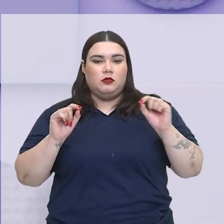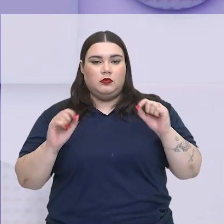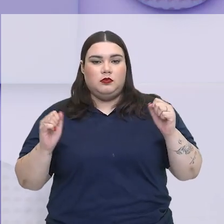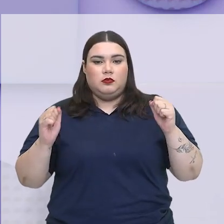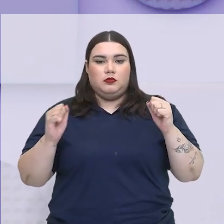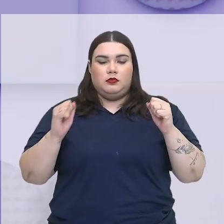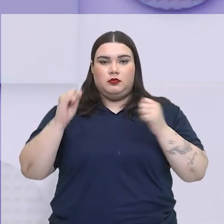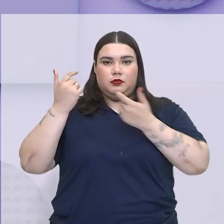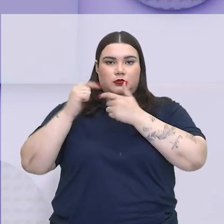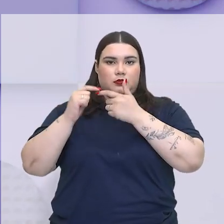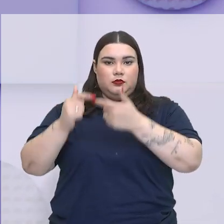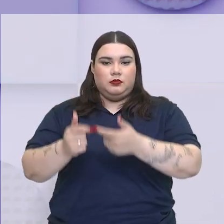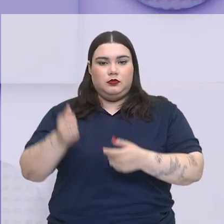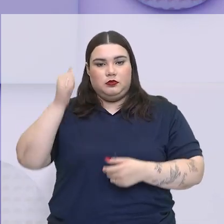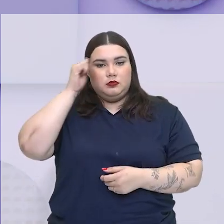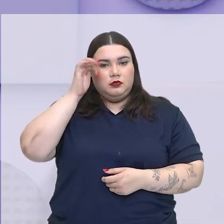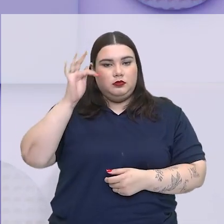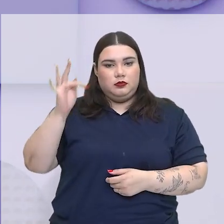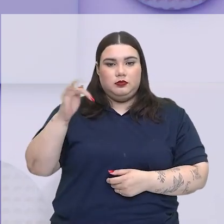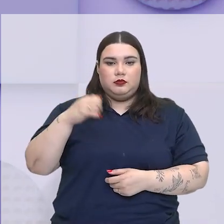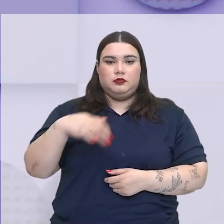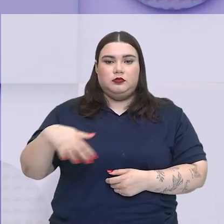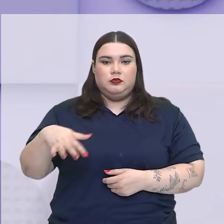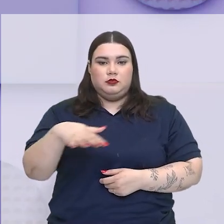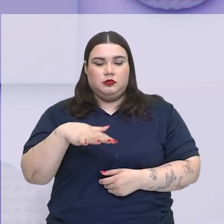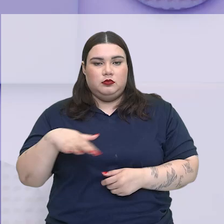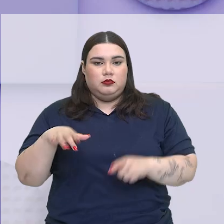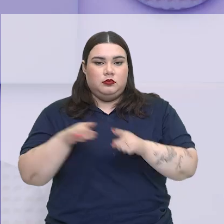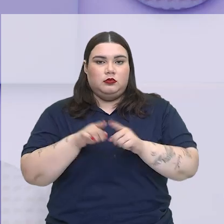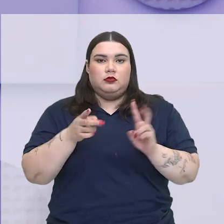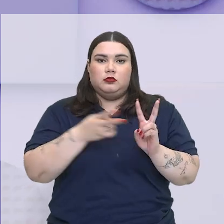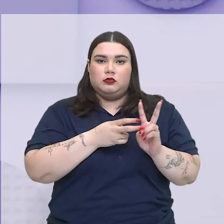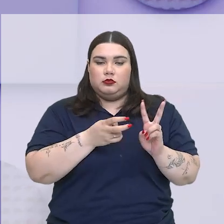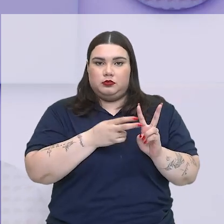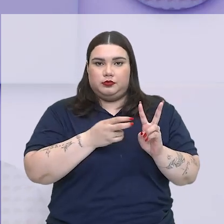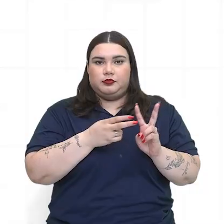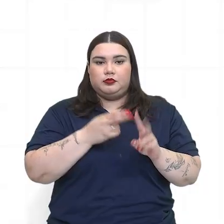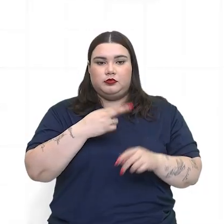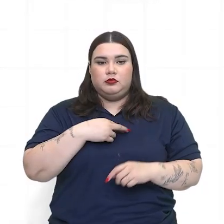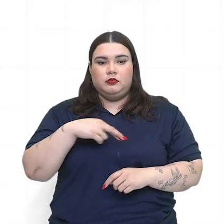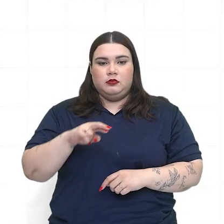as tradições de matriz africana e também as tradições de matriz indígena.